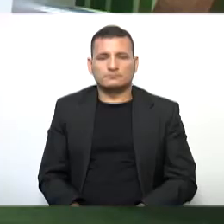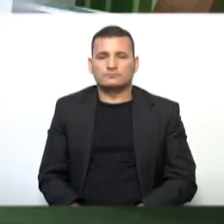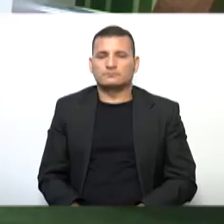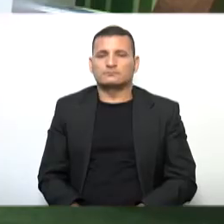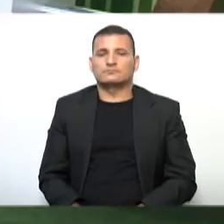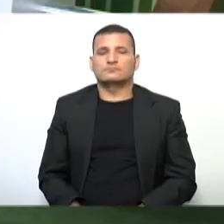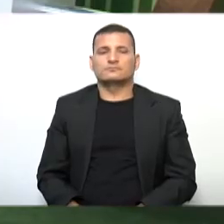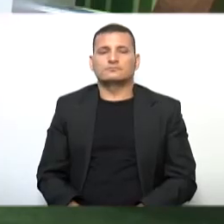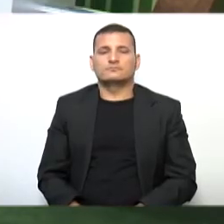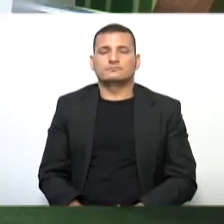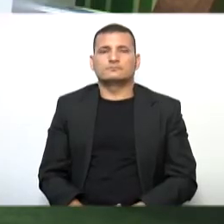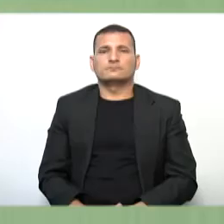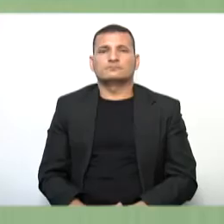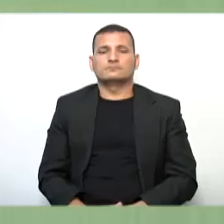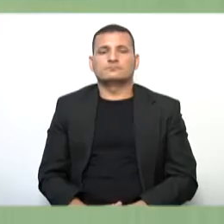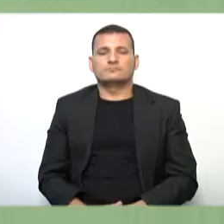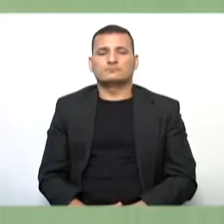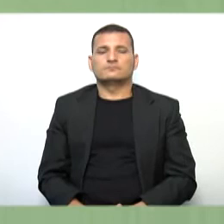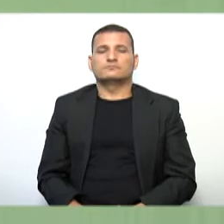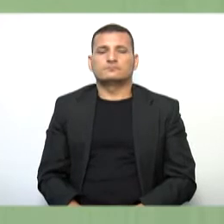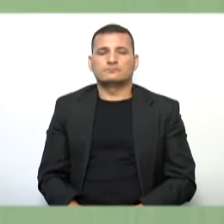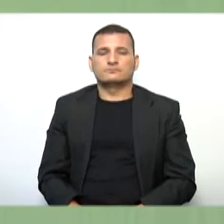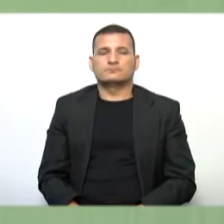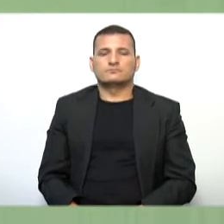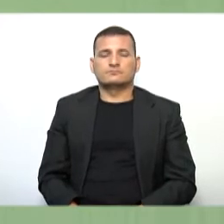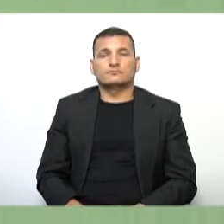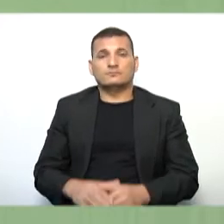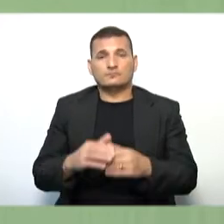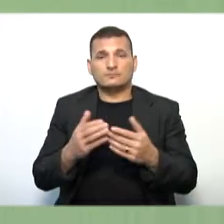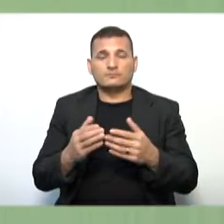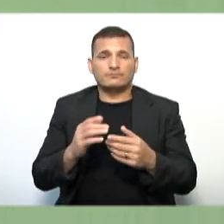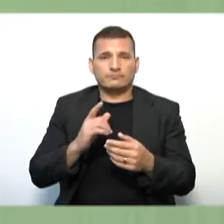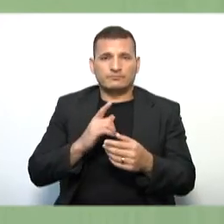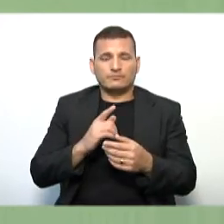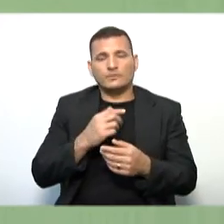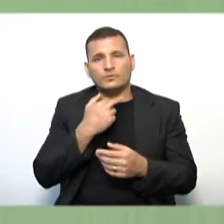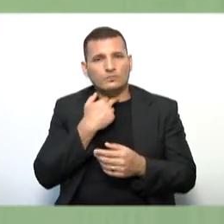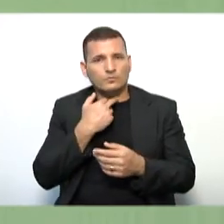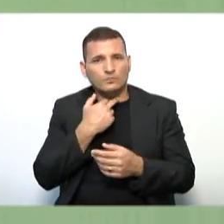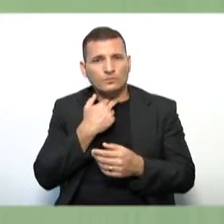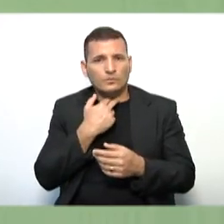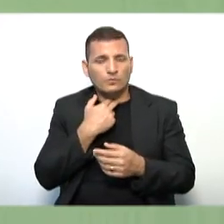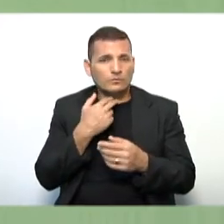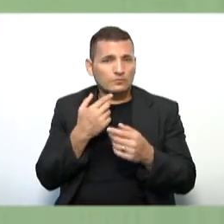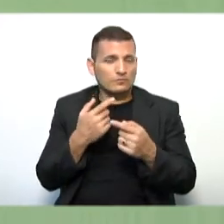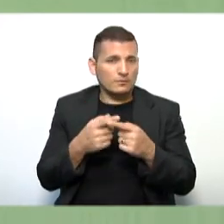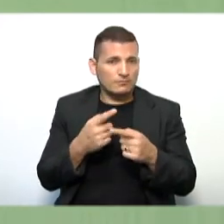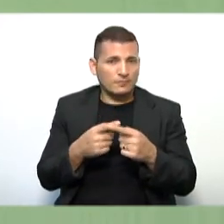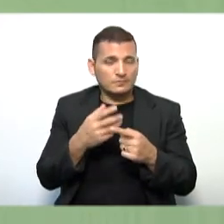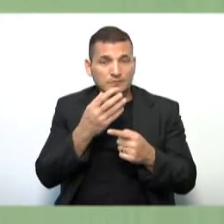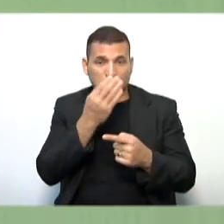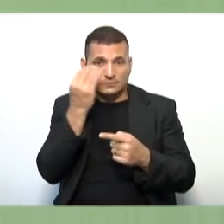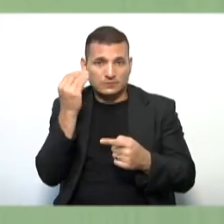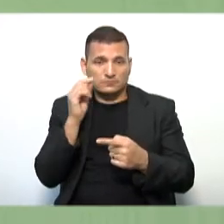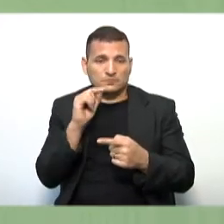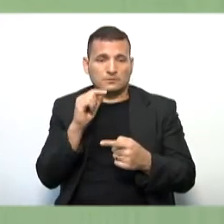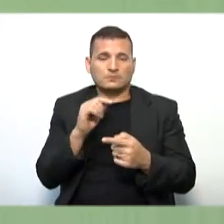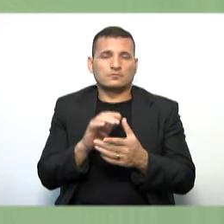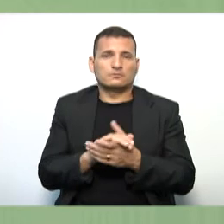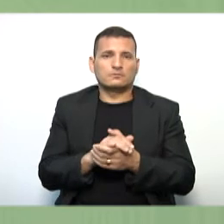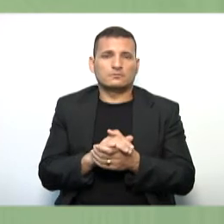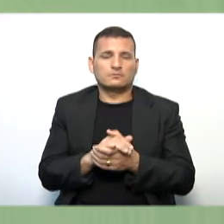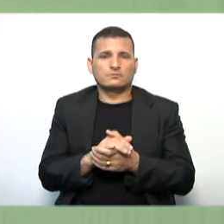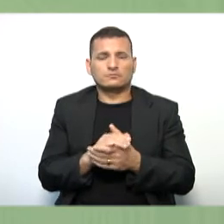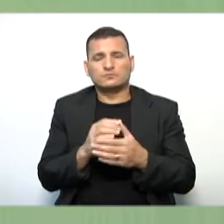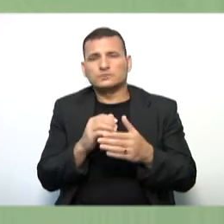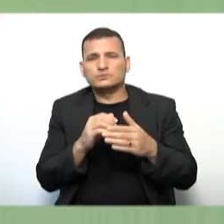dúvida aqui. Ok. Assim sendo, a gente não pode deixar de falar de uma técnica de gerenciamento de